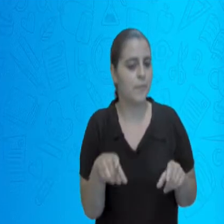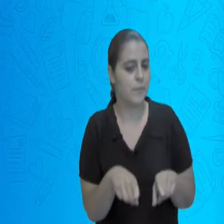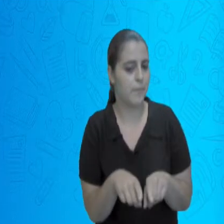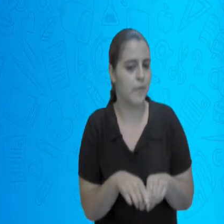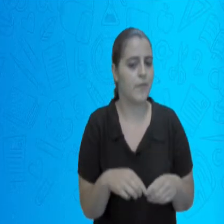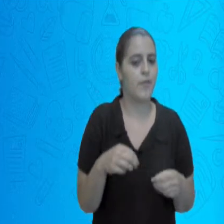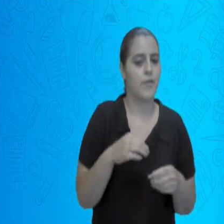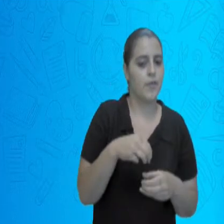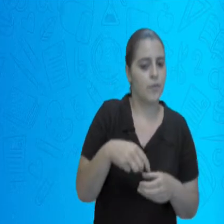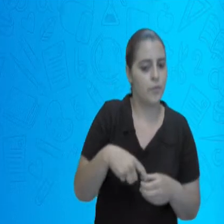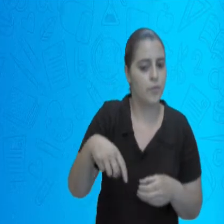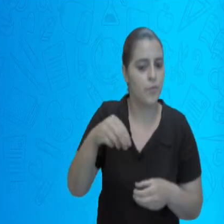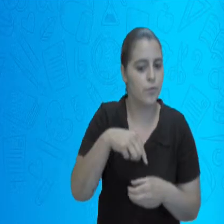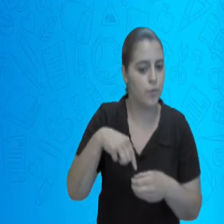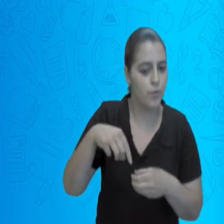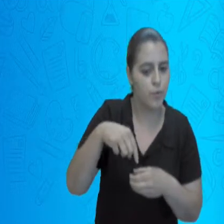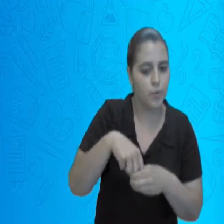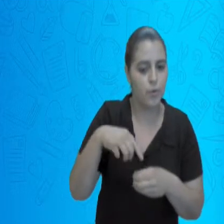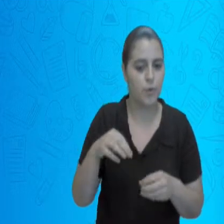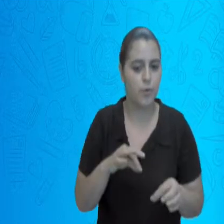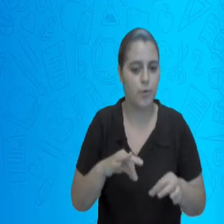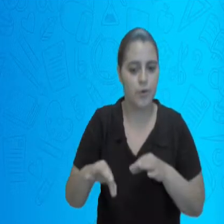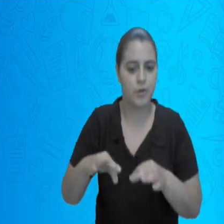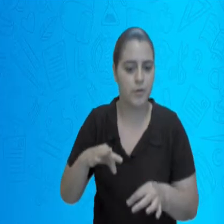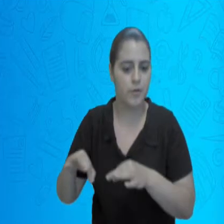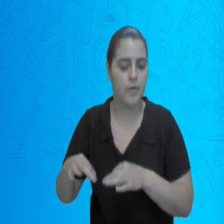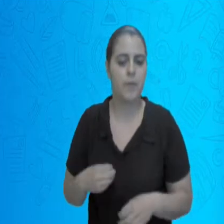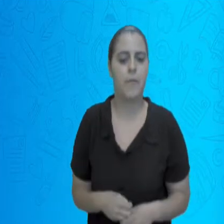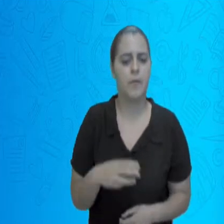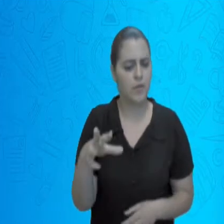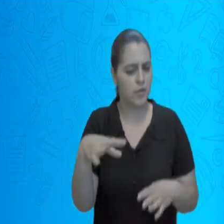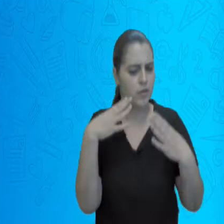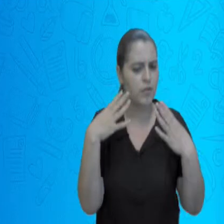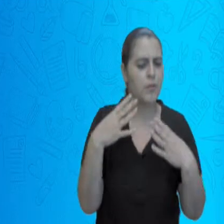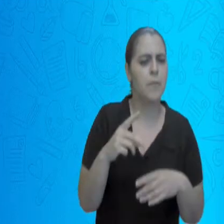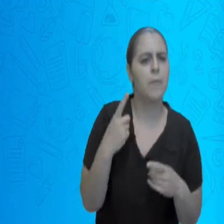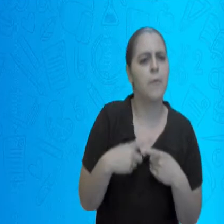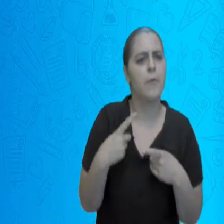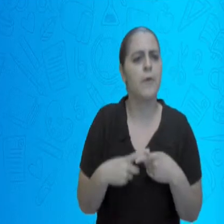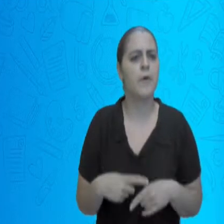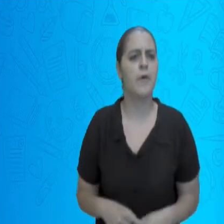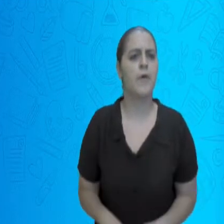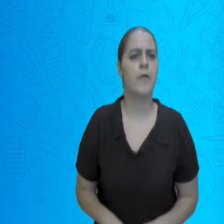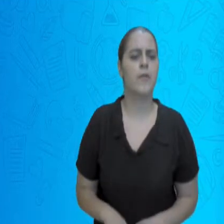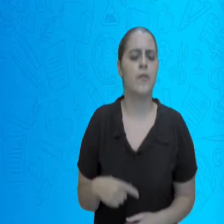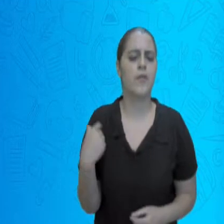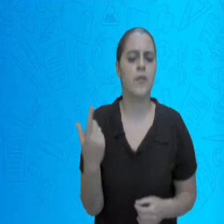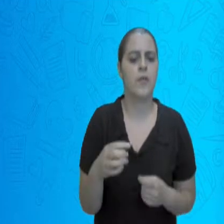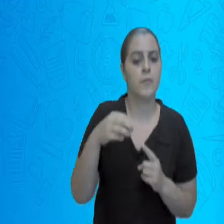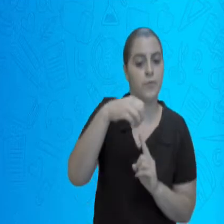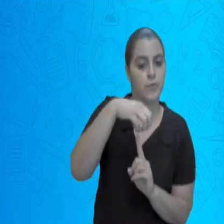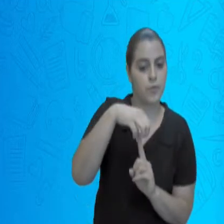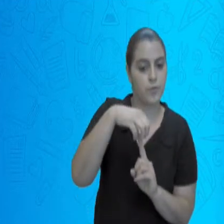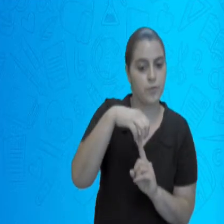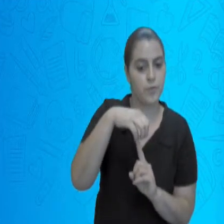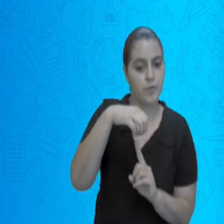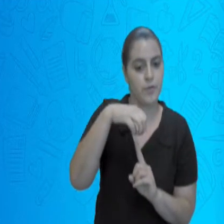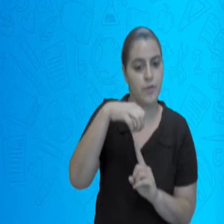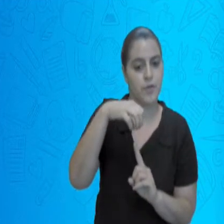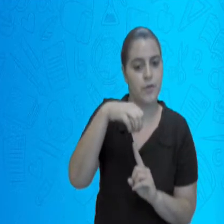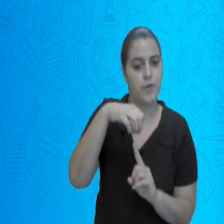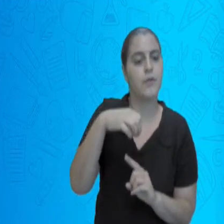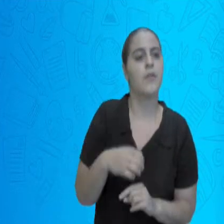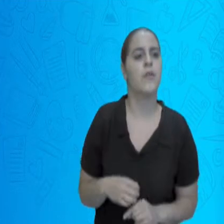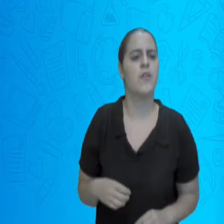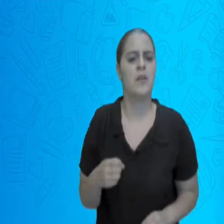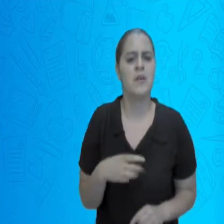núcleo organizado. Muita atenção, por quê? Nós temos cogumelos que são